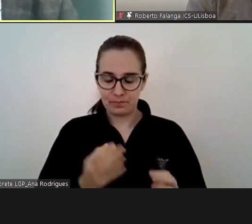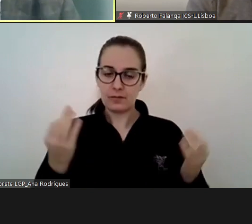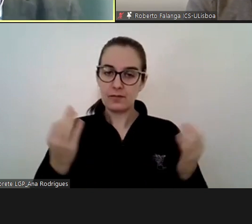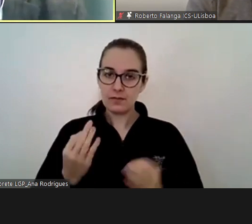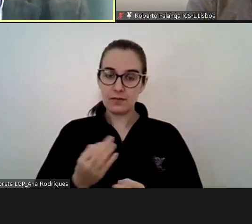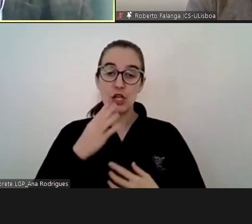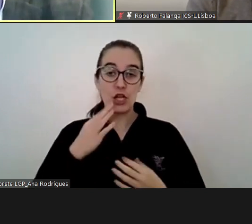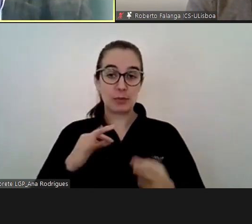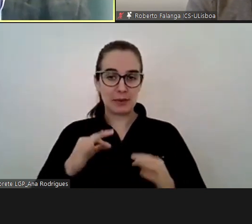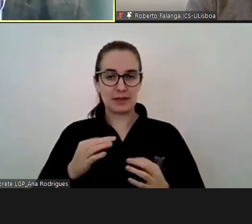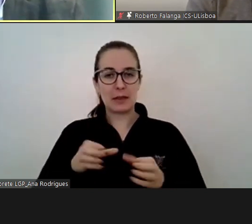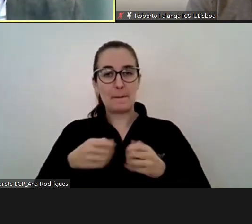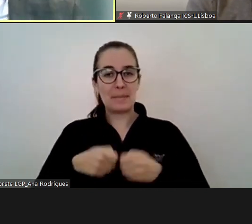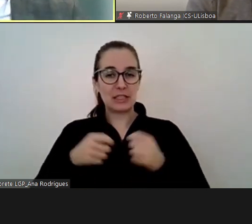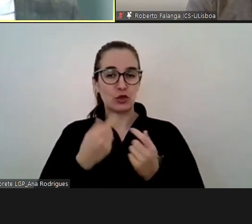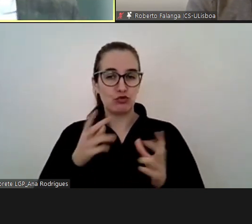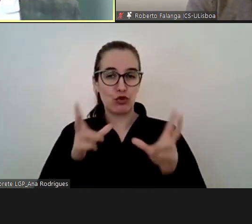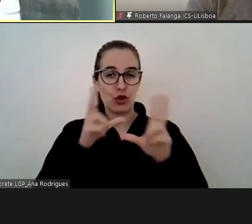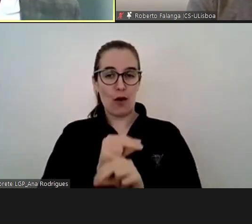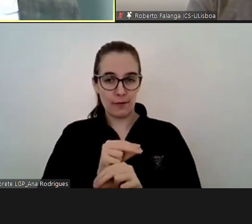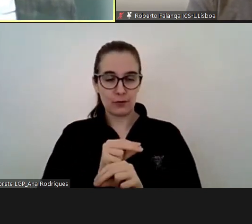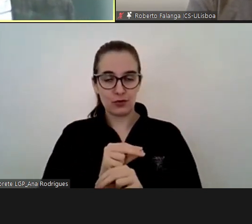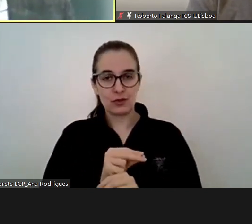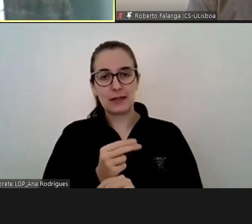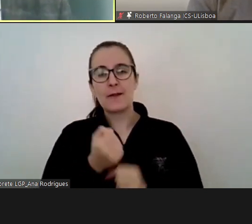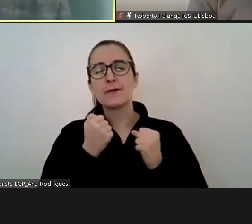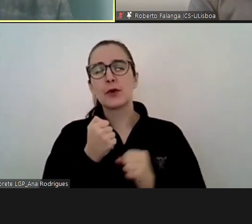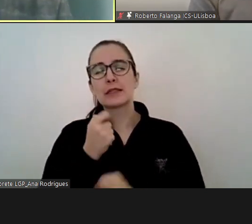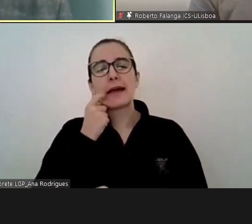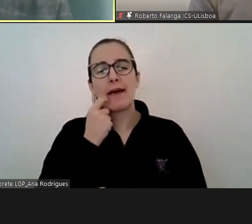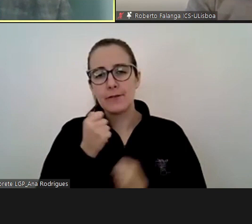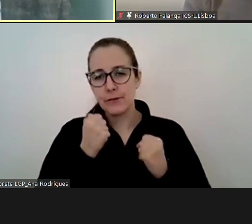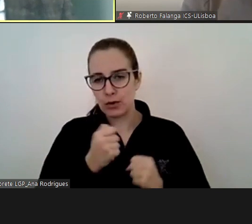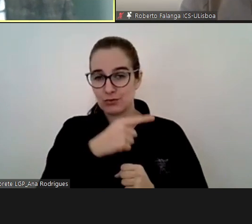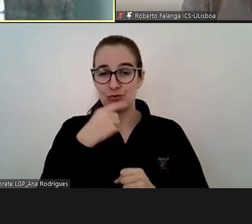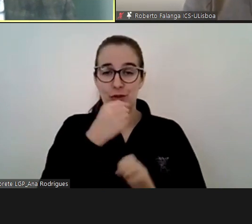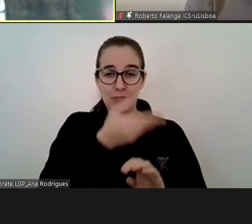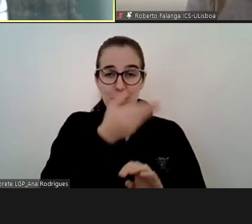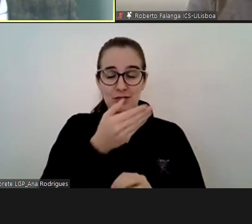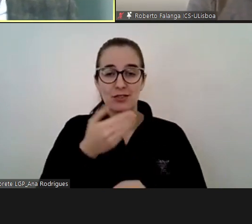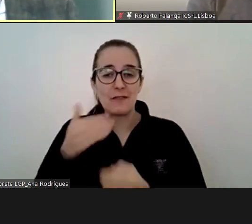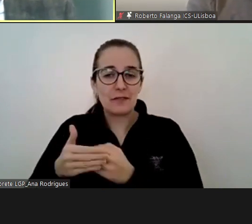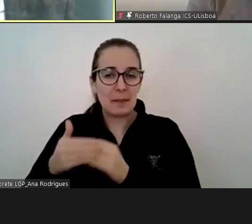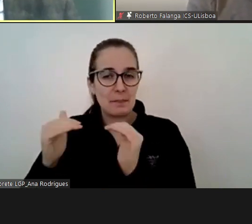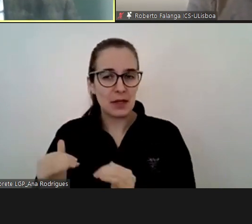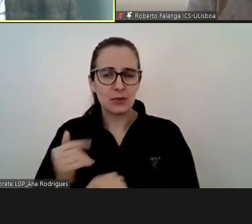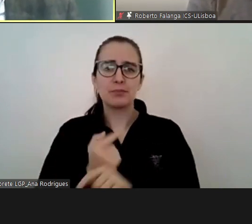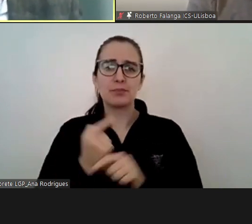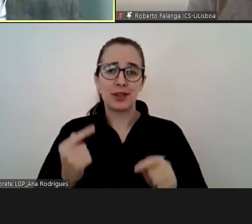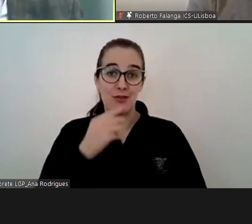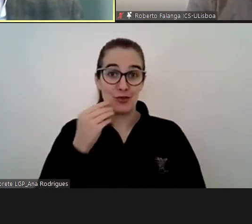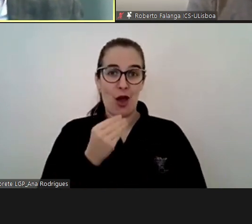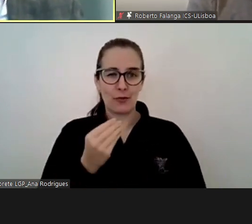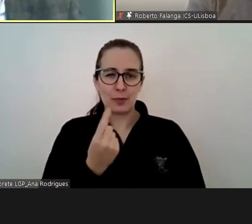neste momento, maior expressão nas gerações mais novas do que nas gerações mais velhas, porque os partidos novos, obviamente, têm que encontrar